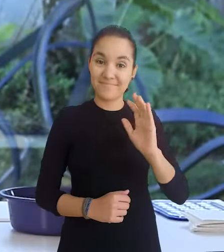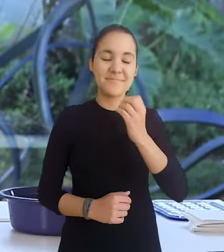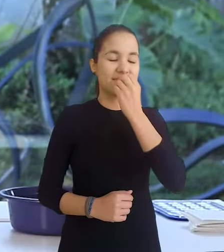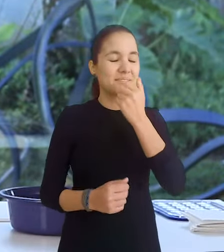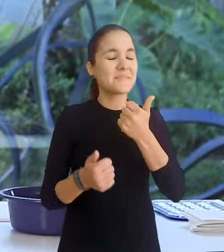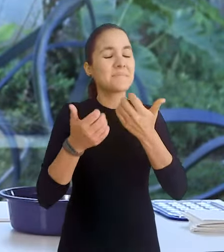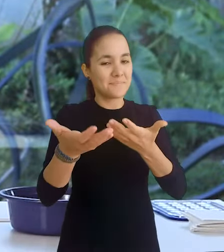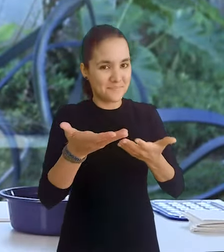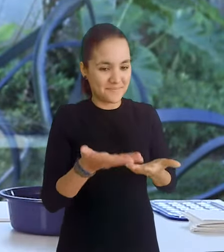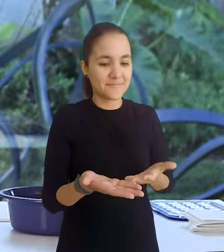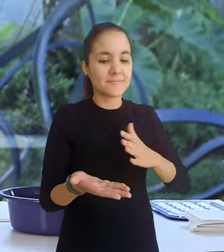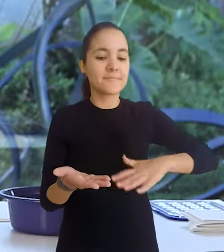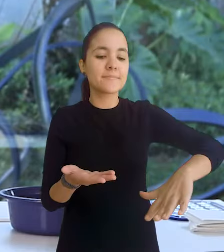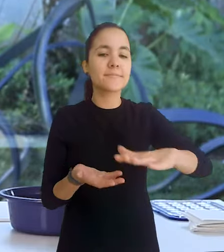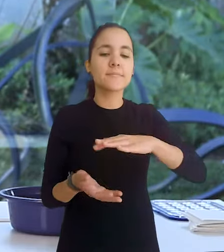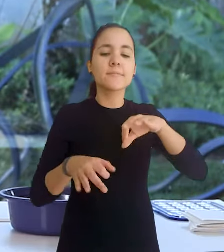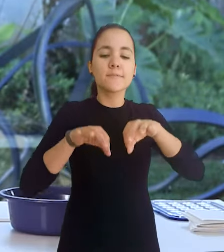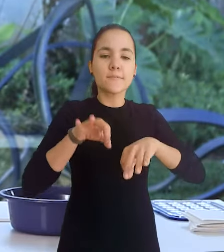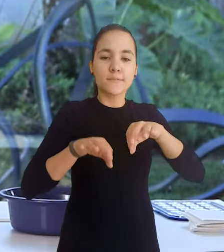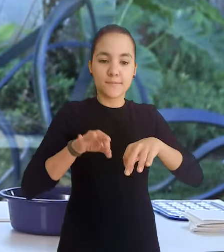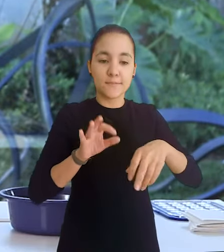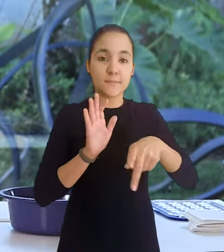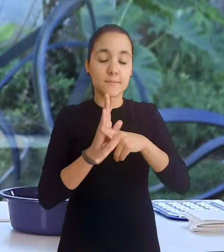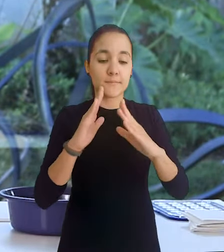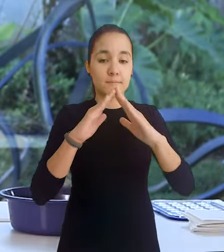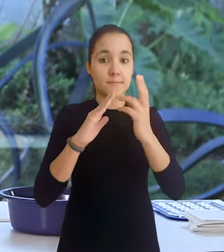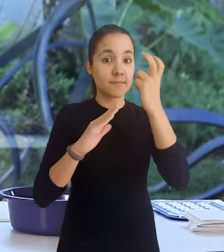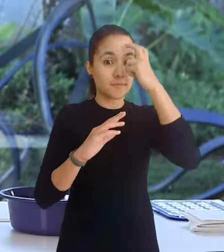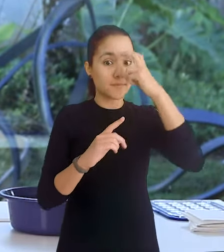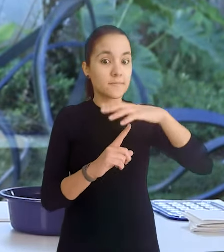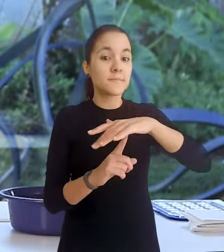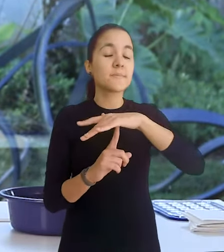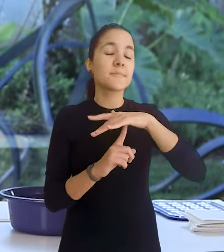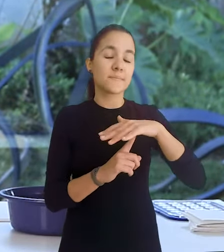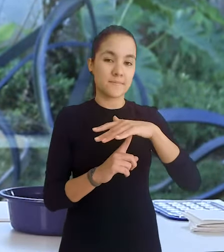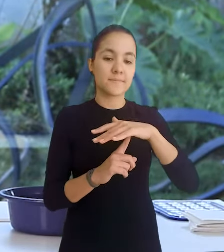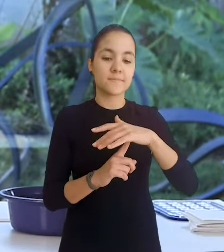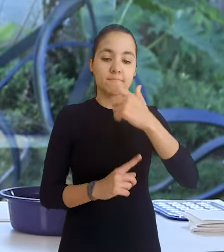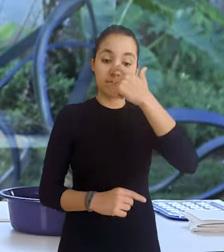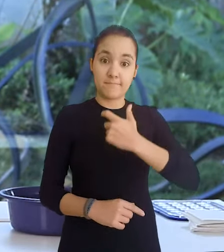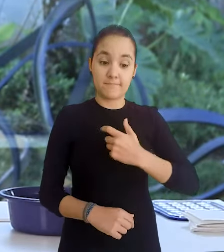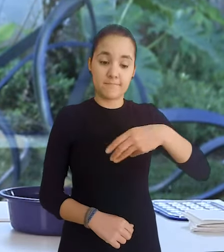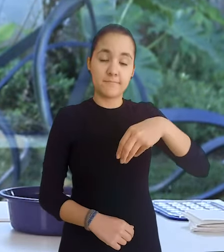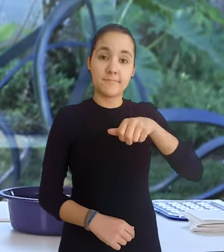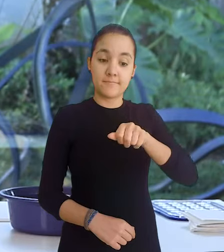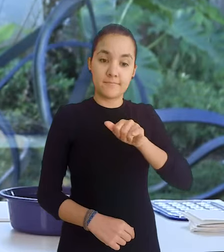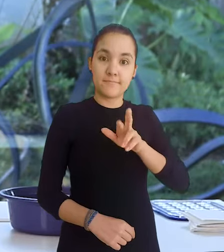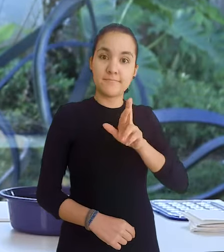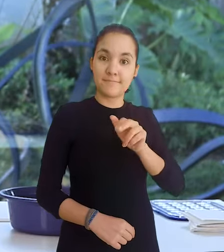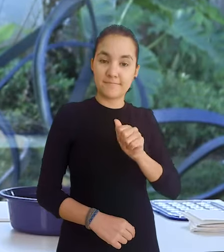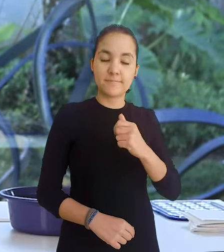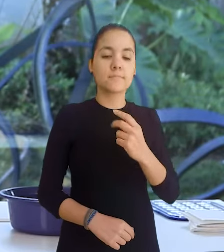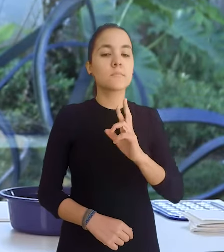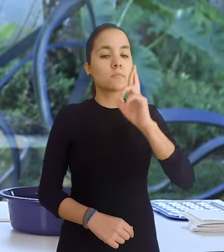Sejam todos muito bem-vindos ao No Quintal, o programa de oficinas educativas da Casa de Cultura do Parque. Eu sou a